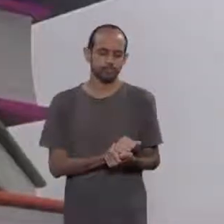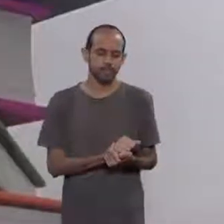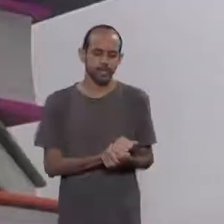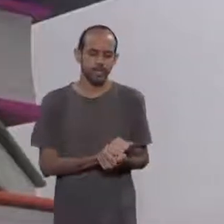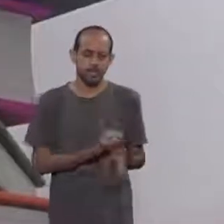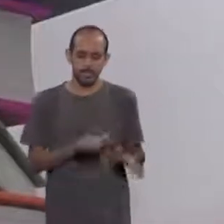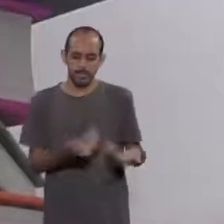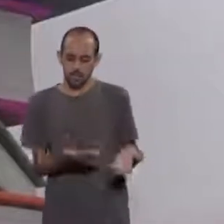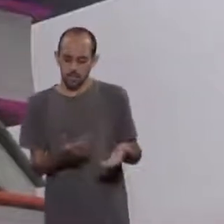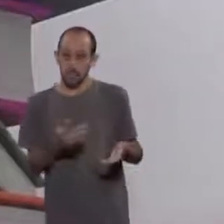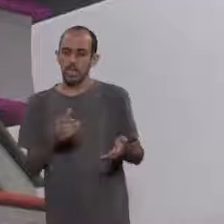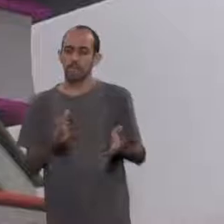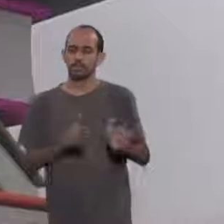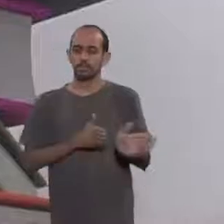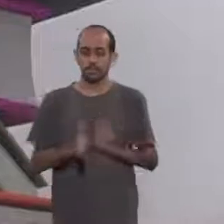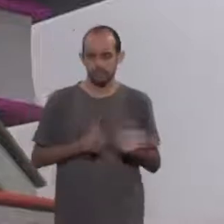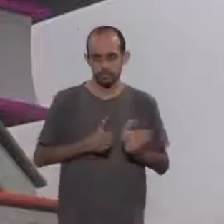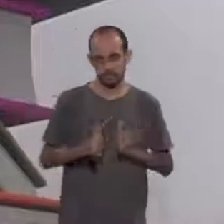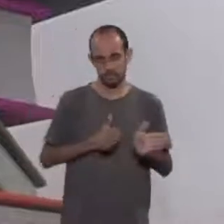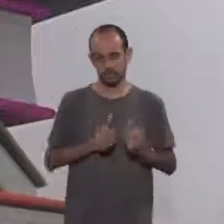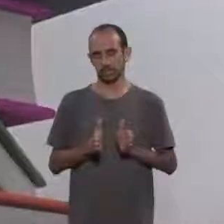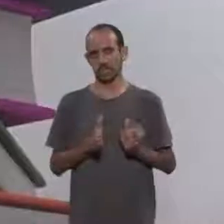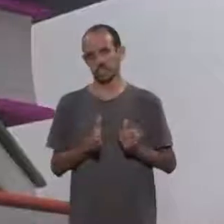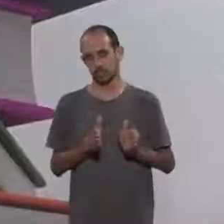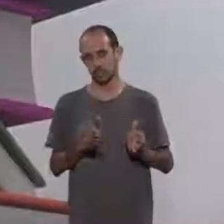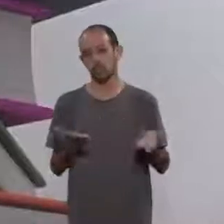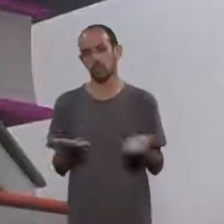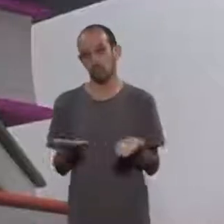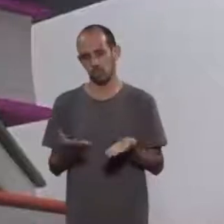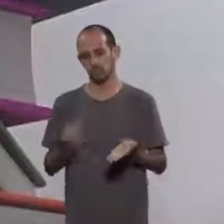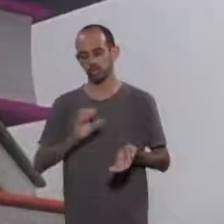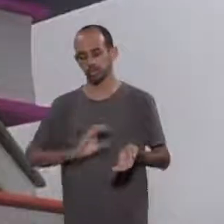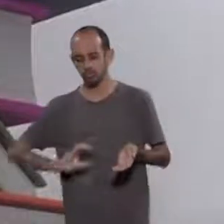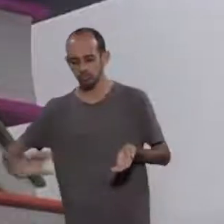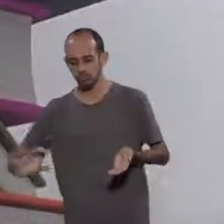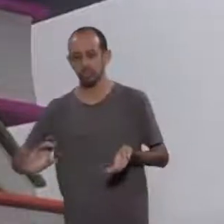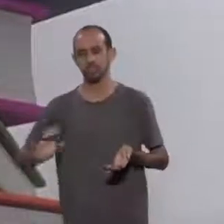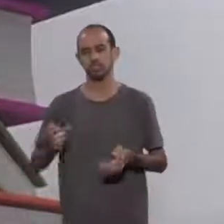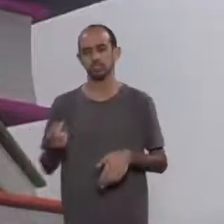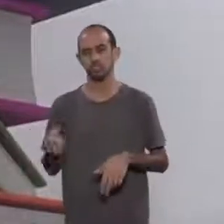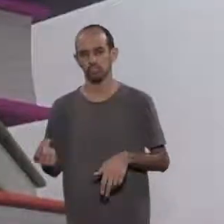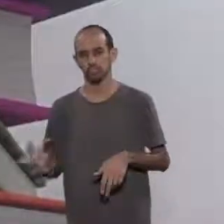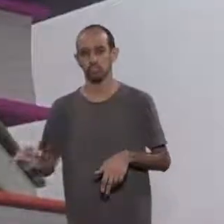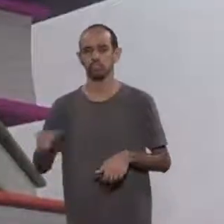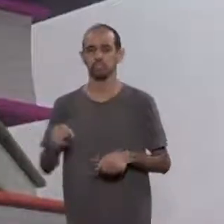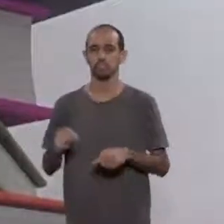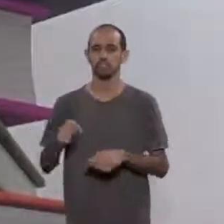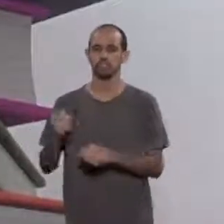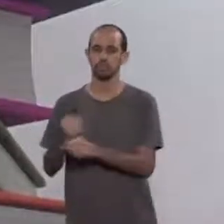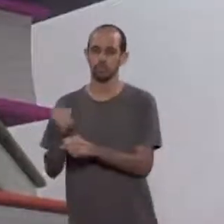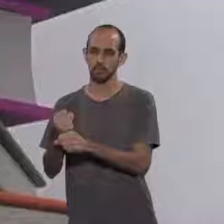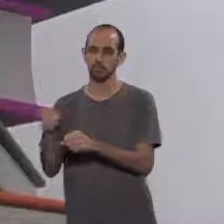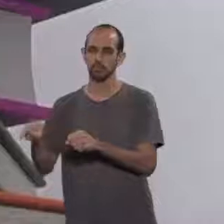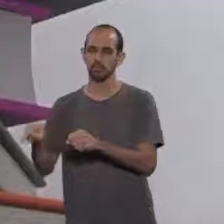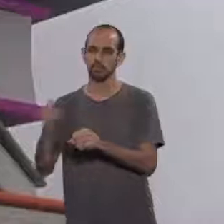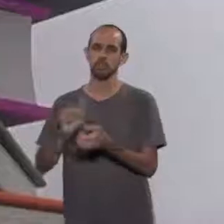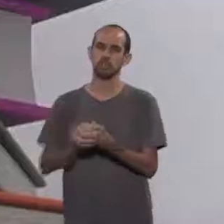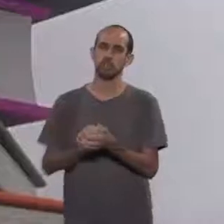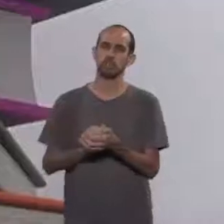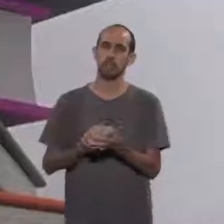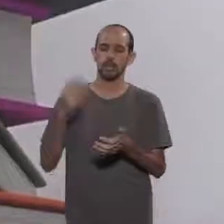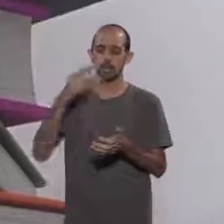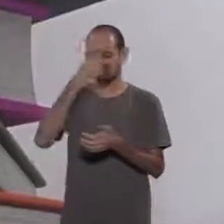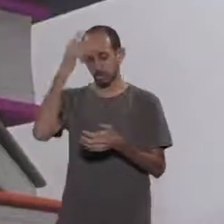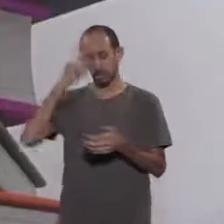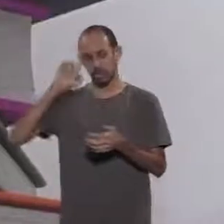estamos percebendo que a questão do acesso mesmo, estão investindo bastante, muitas instituições agora tem todo um aparato para atender